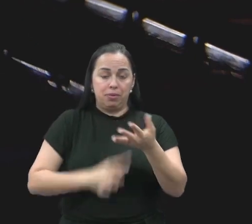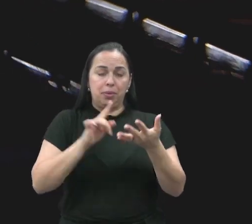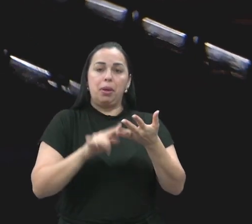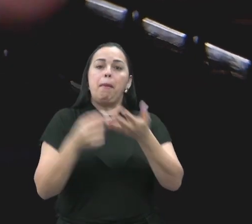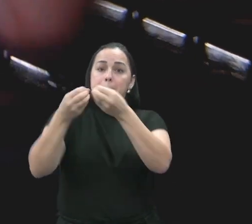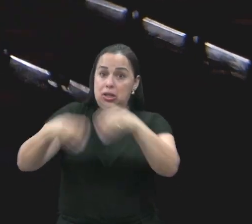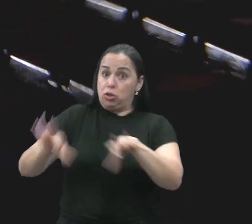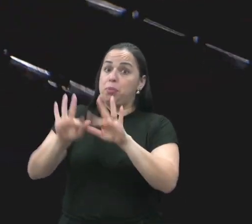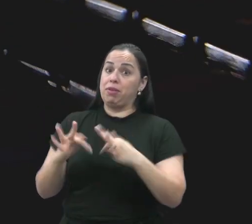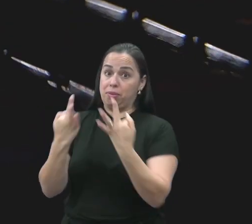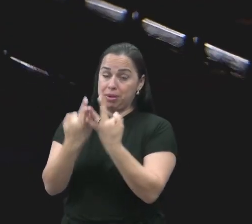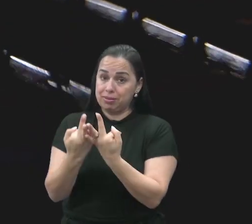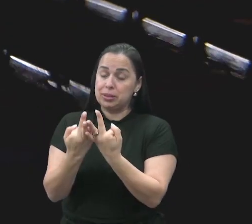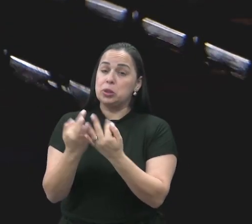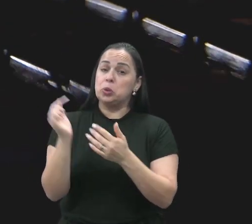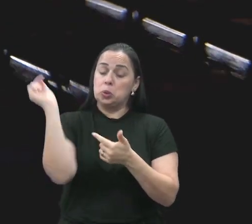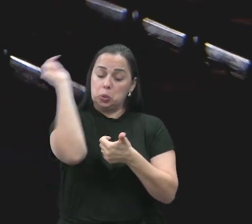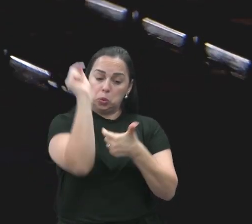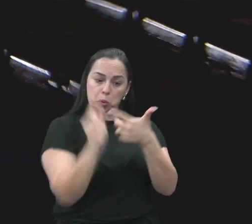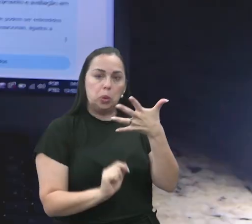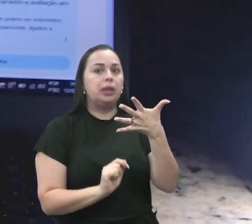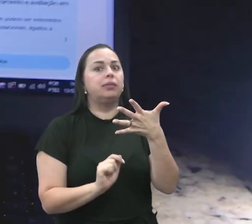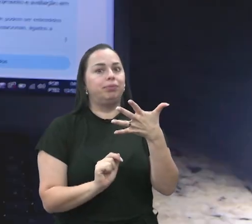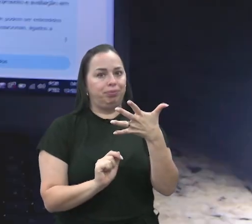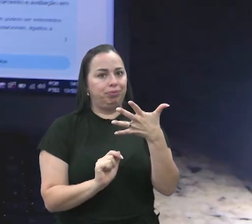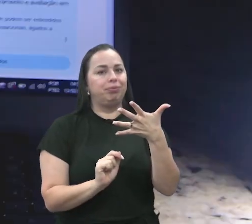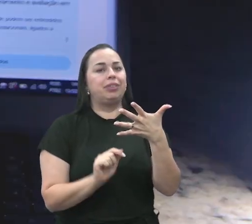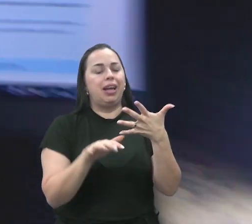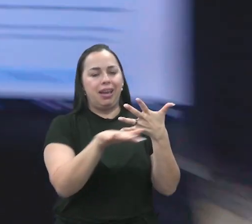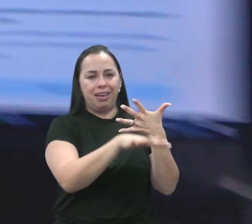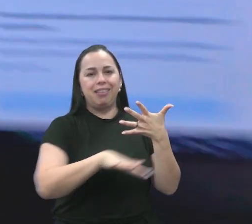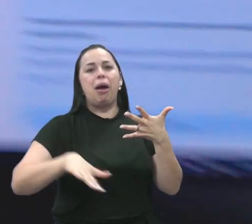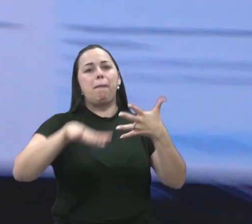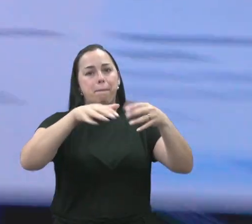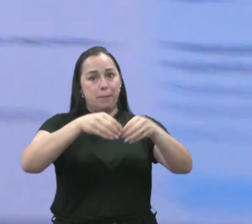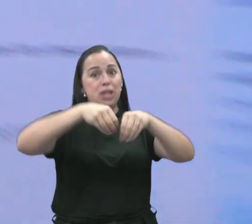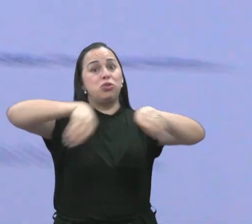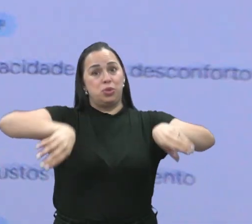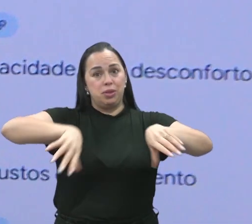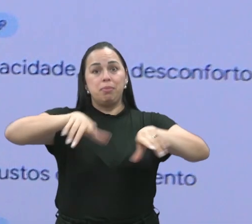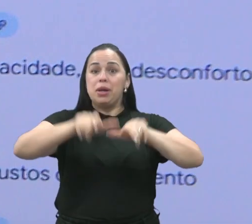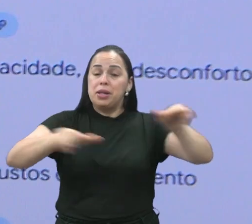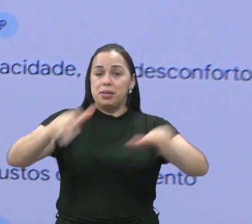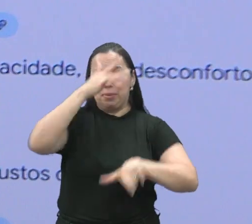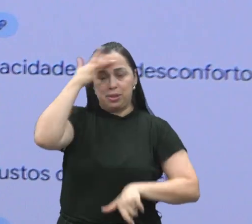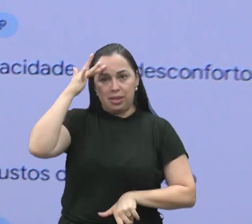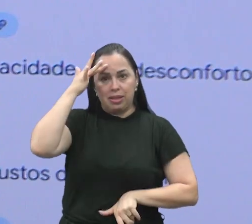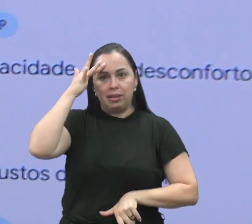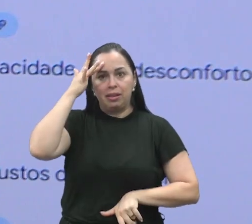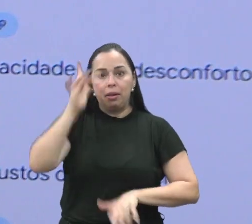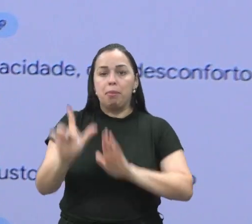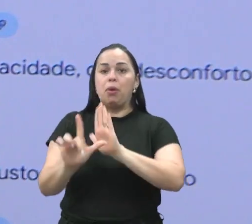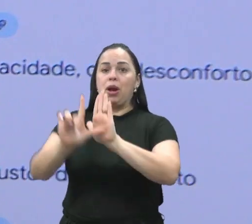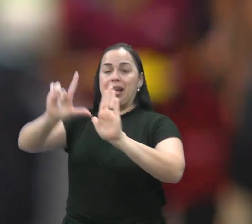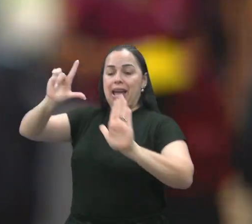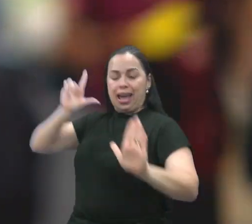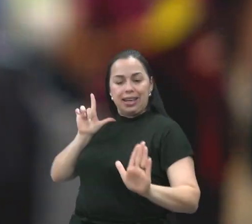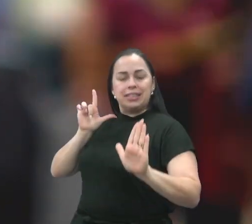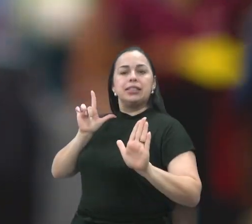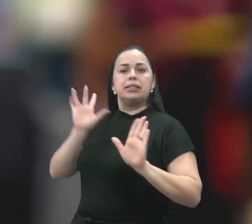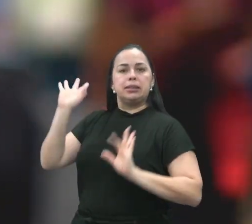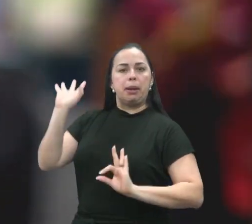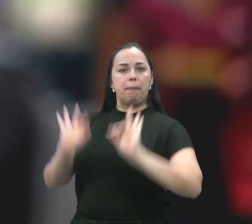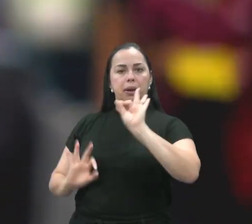de tratamentos, impactos para a família, tudo que representa um risco ou dano para um grupo de pessoas. E